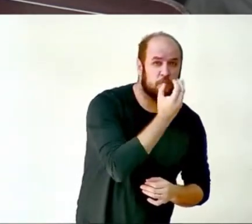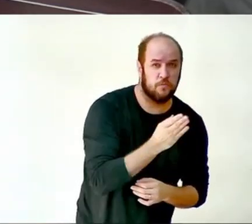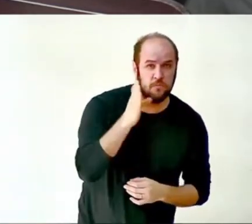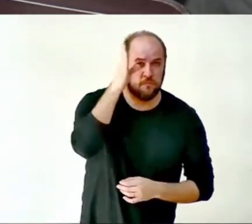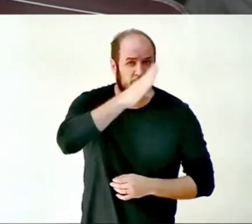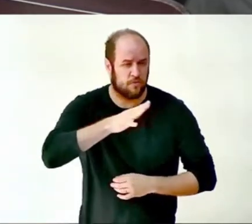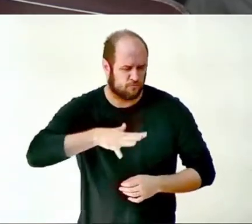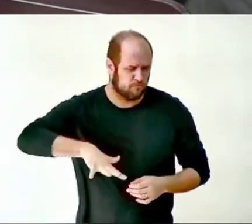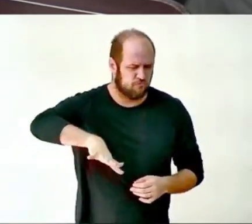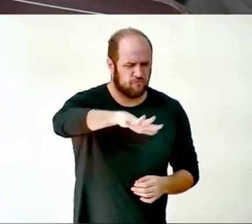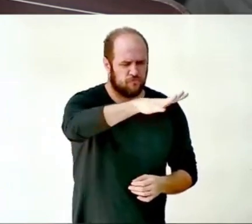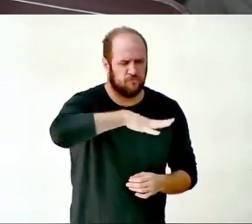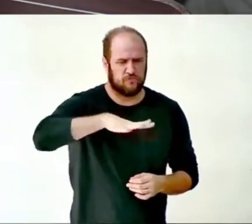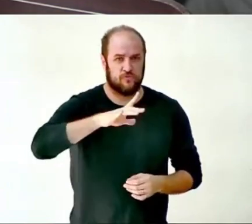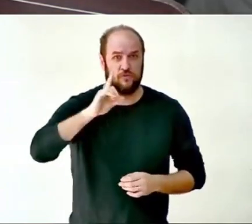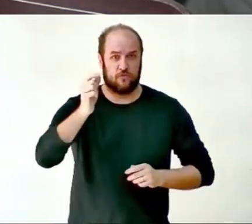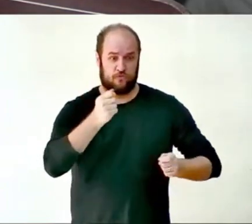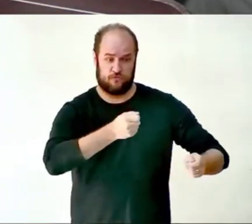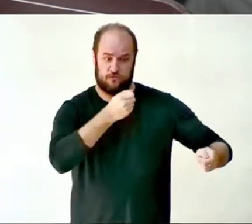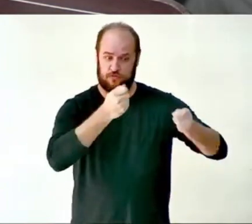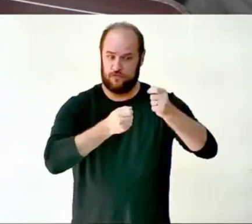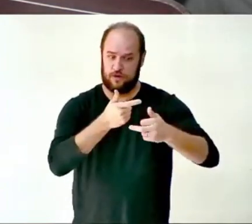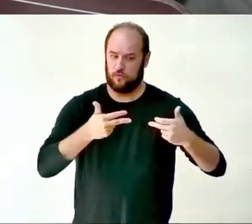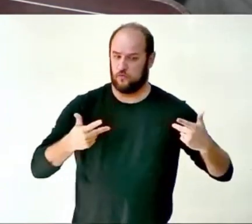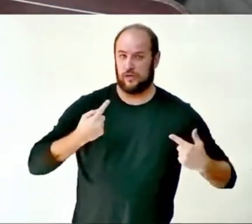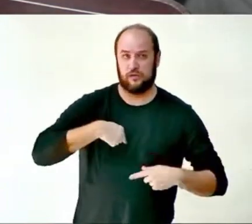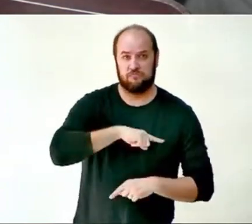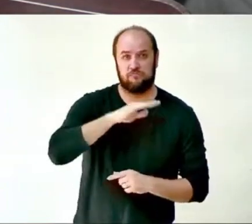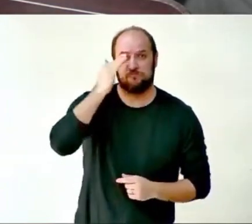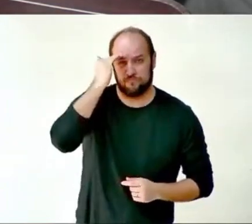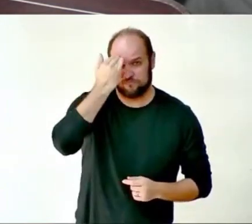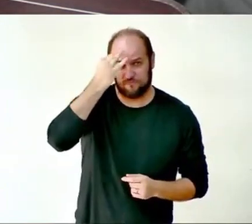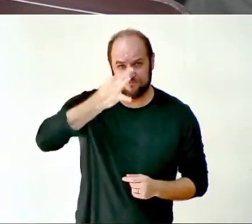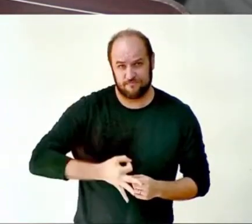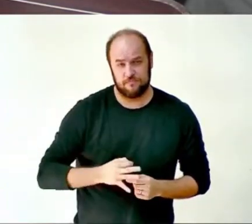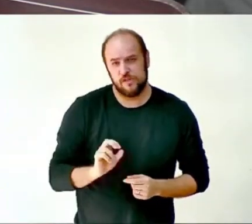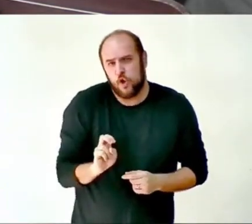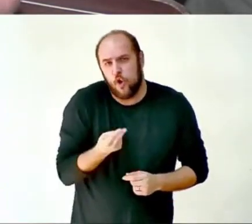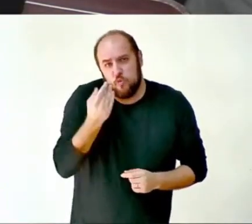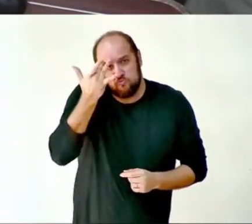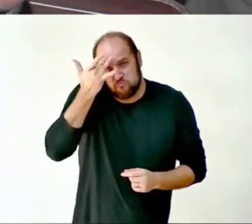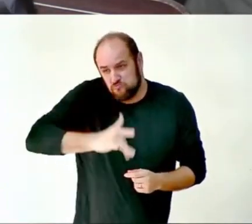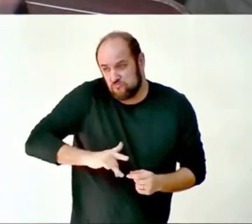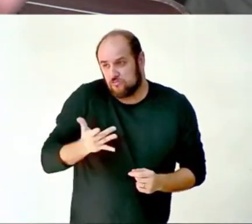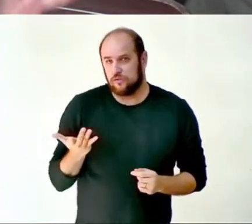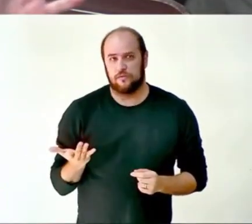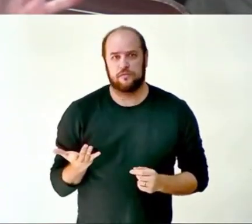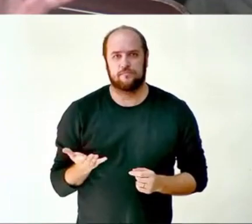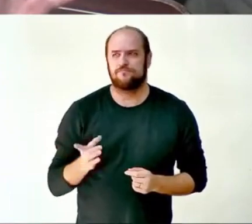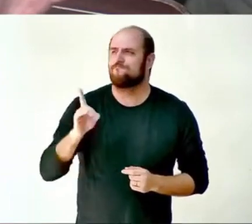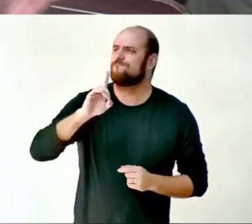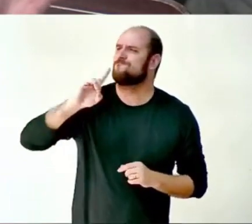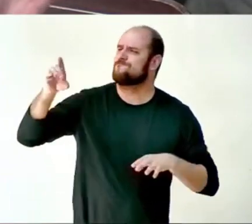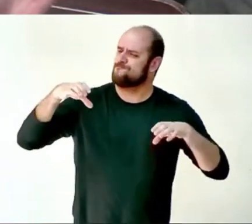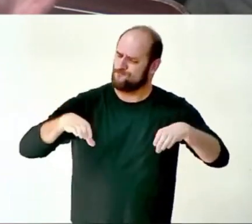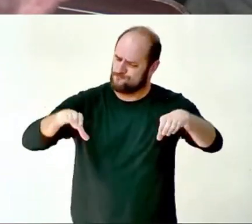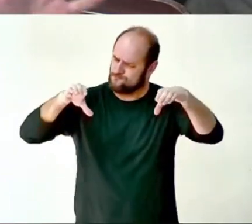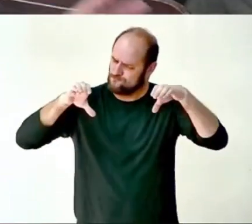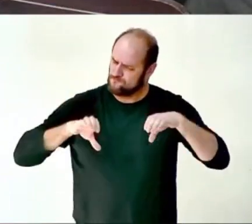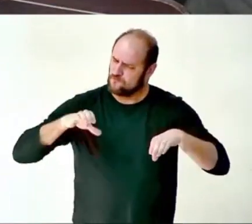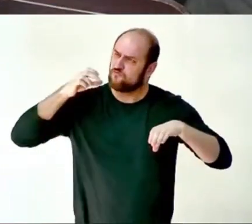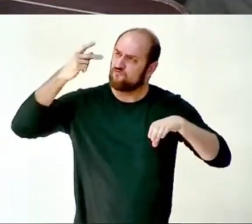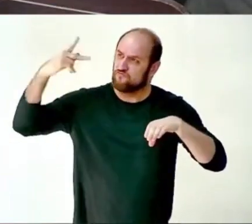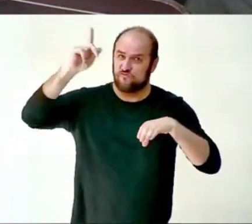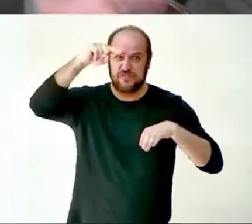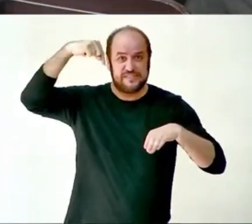que compreendemos e sobre coisas que não compreendemos. Deus está no seu santo trono. O